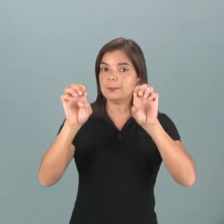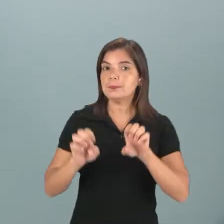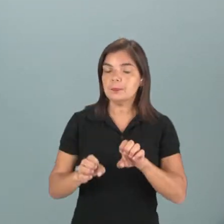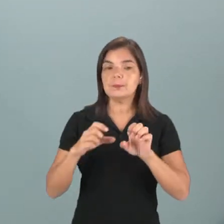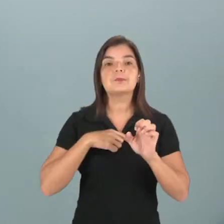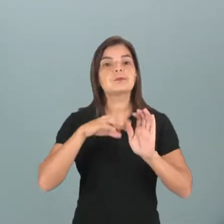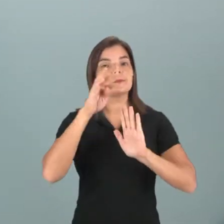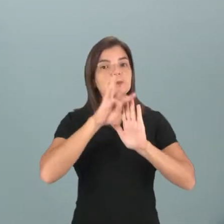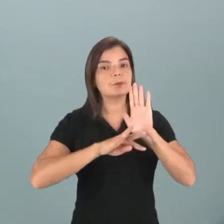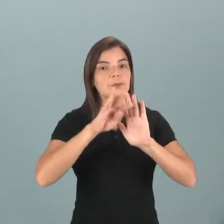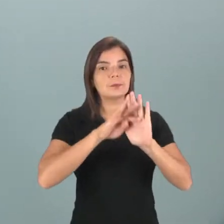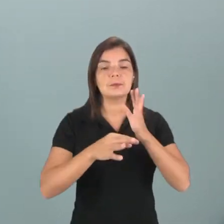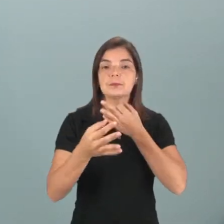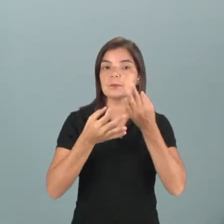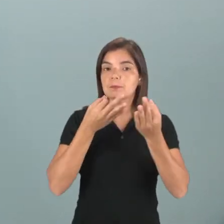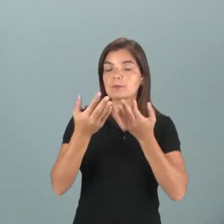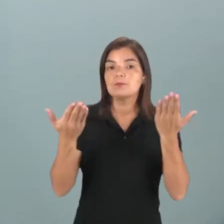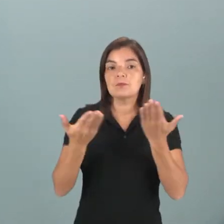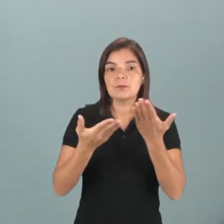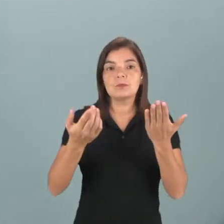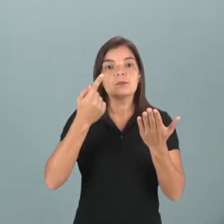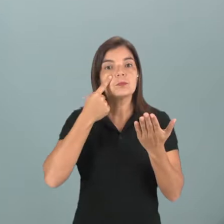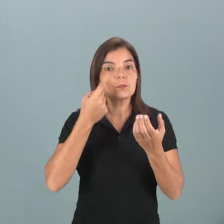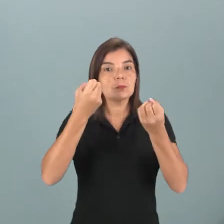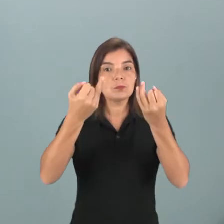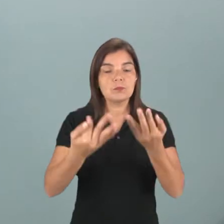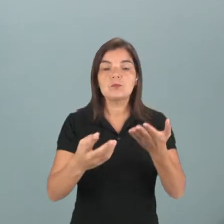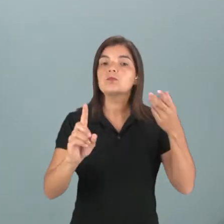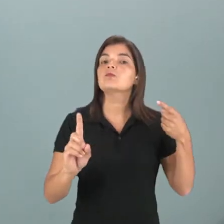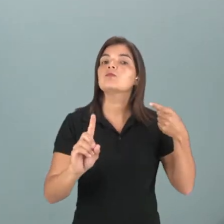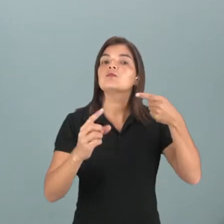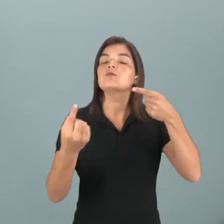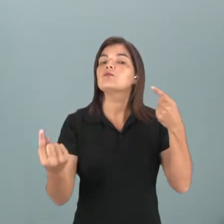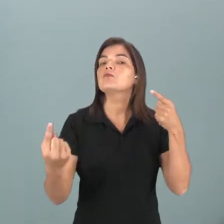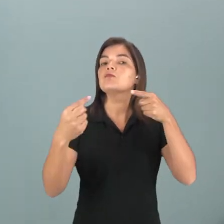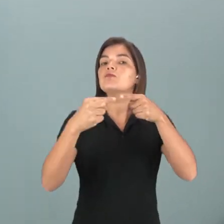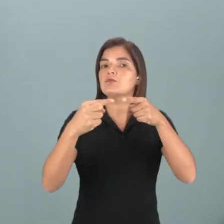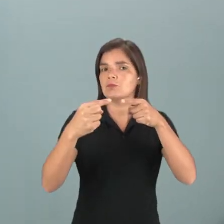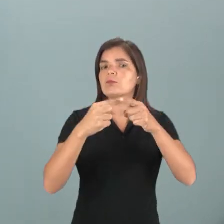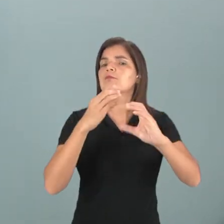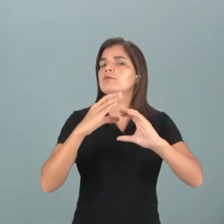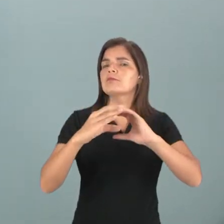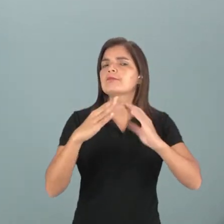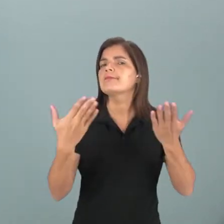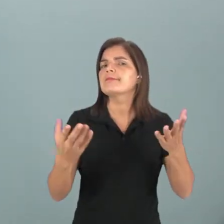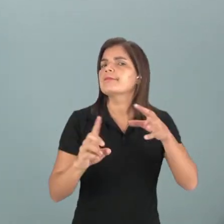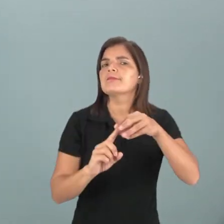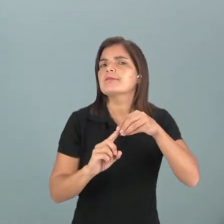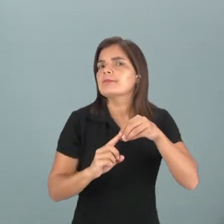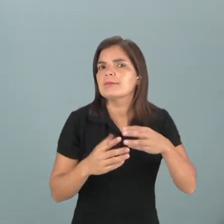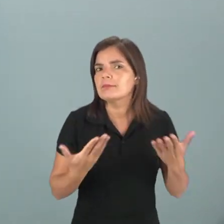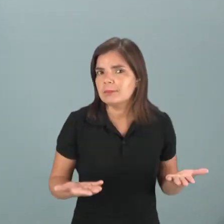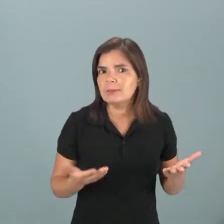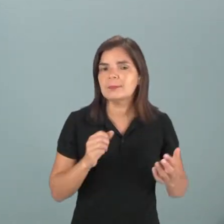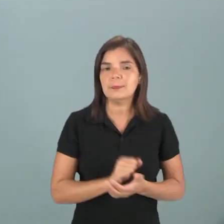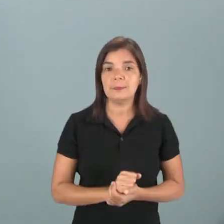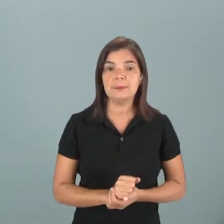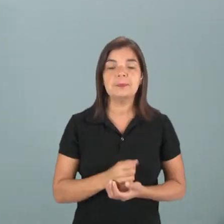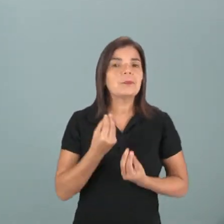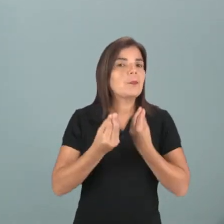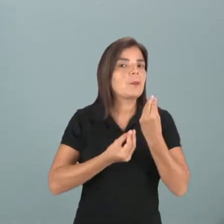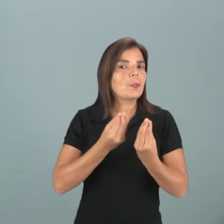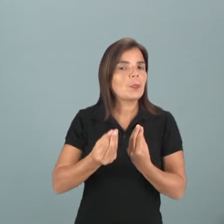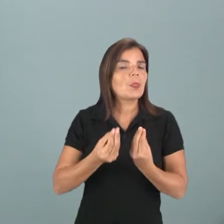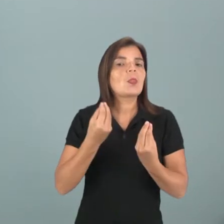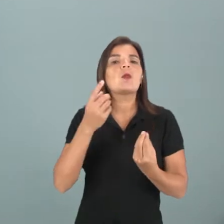de textos argumentativos e hoje nós vamos falar sobre a intenção comunicativa deles. O que é intenção comunicativa? Como